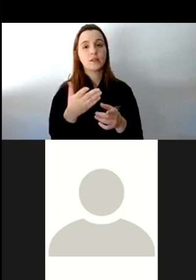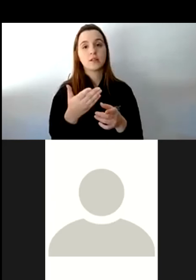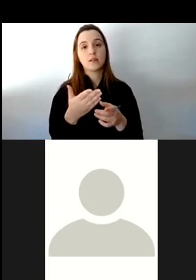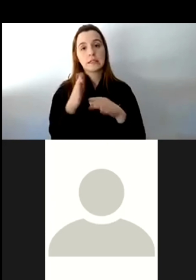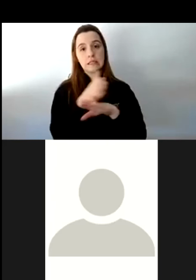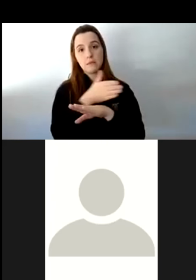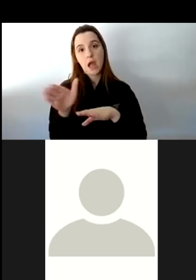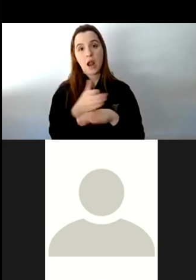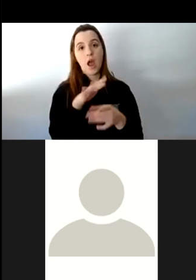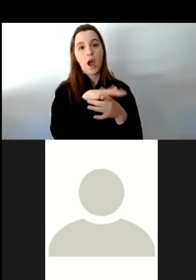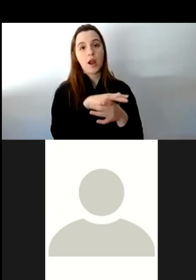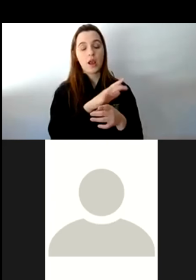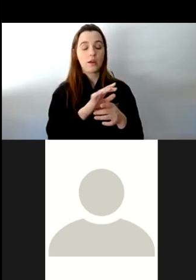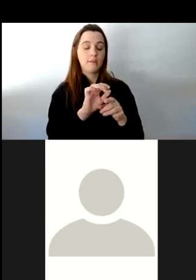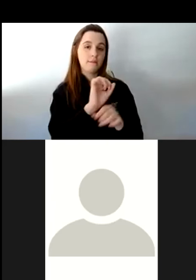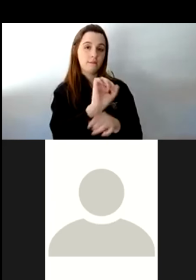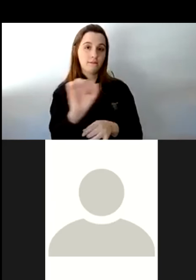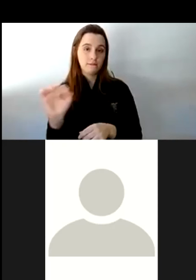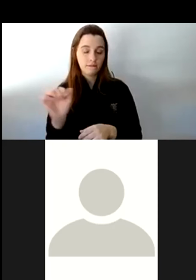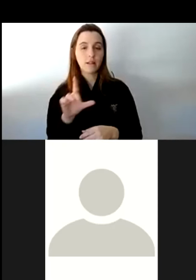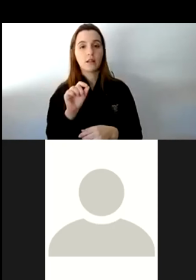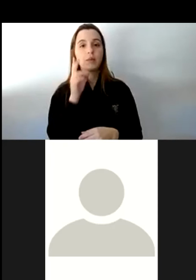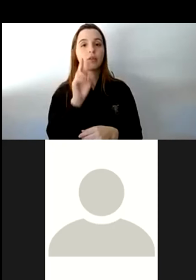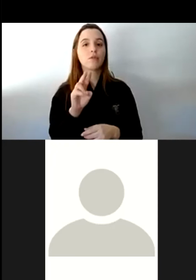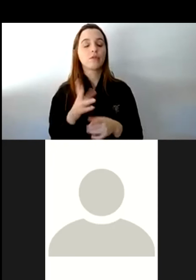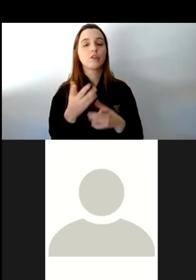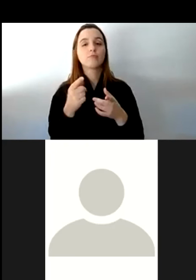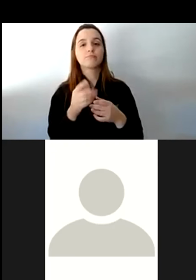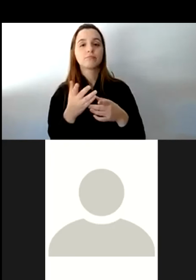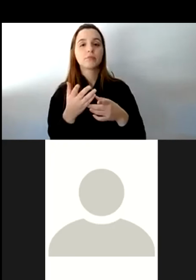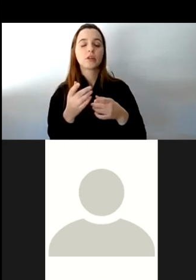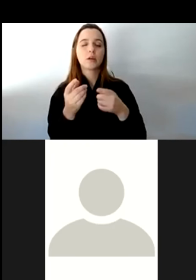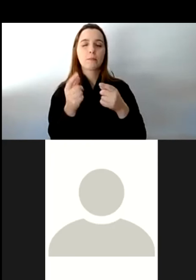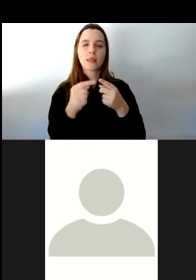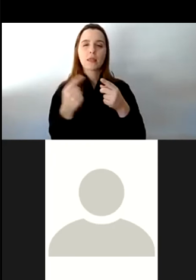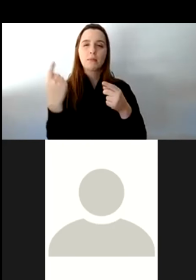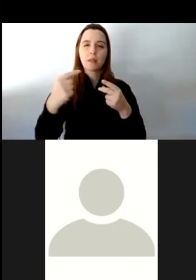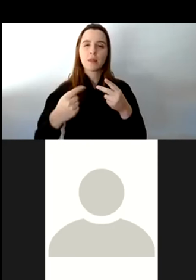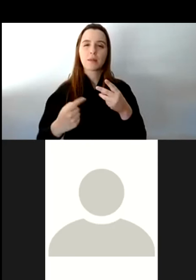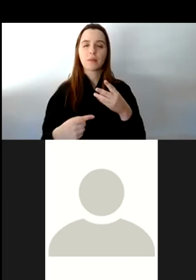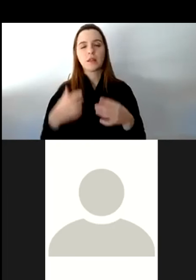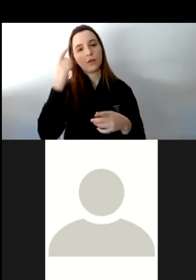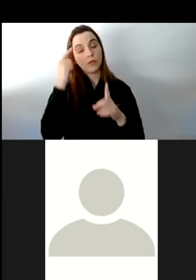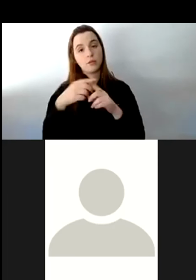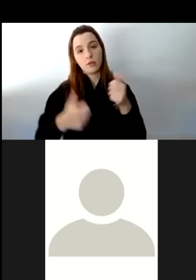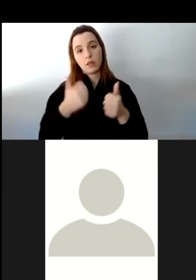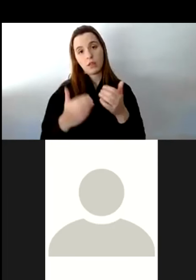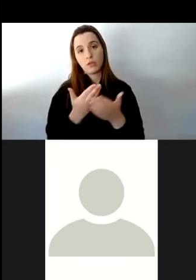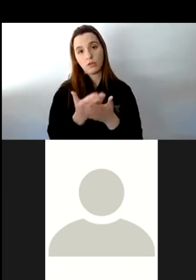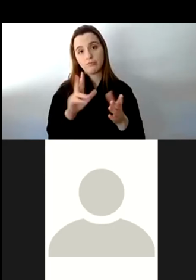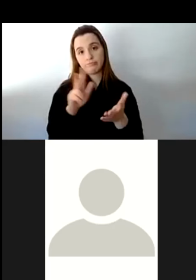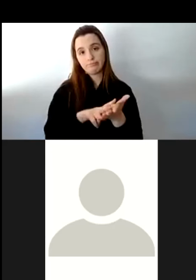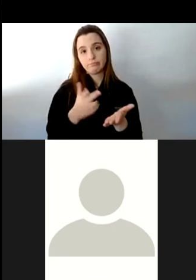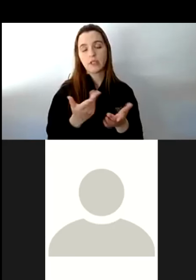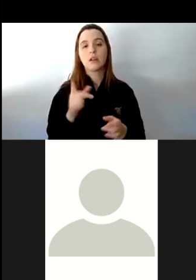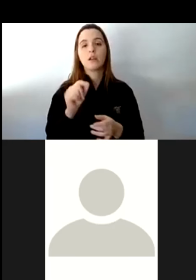definir os critérios específicos que essas candidaturas tinham que cumprir, um extenso trabalho para cada área, e desenhar um